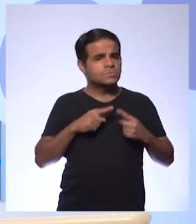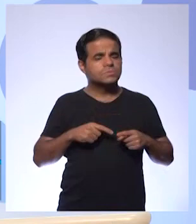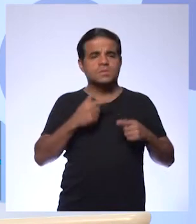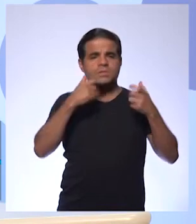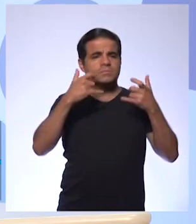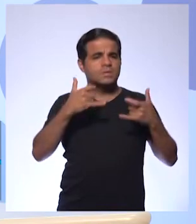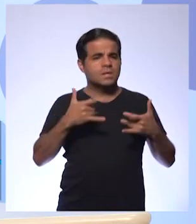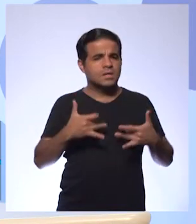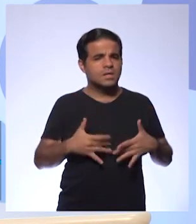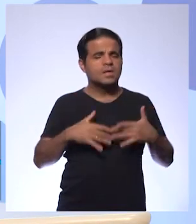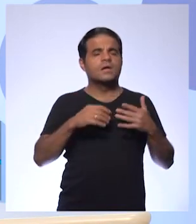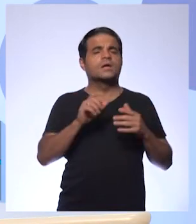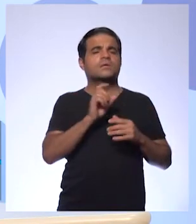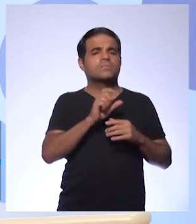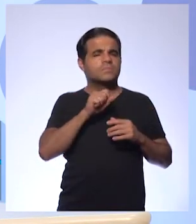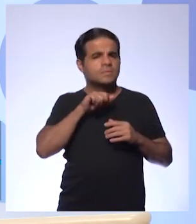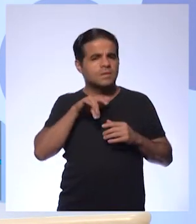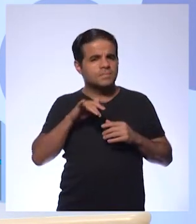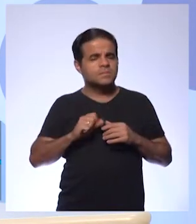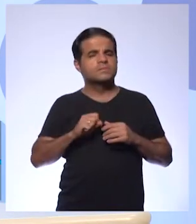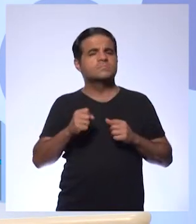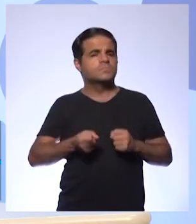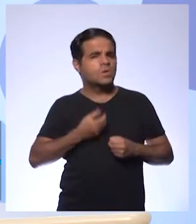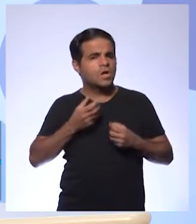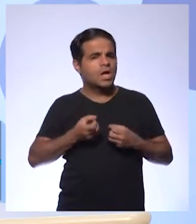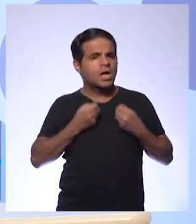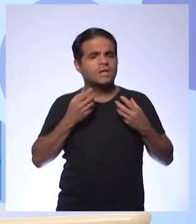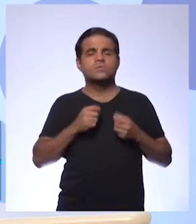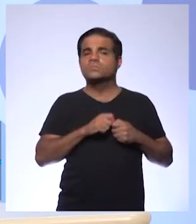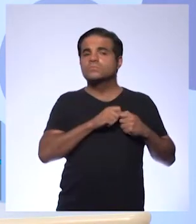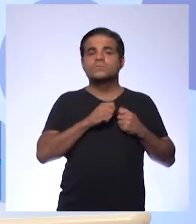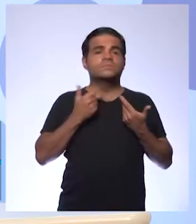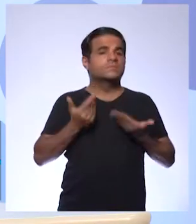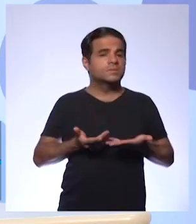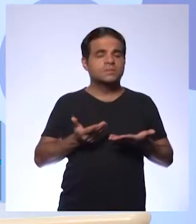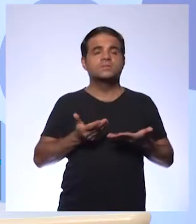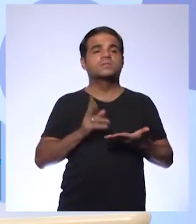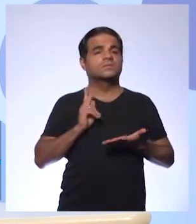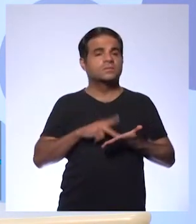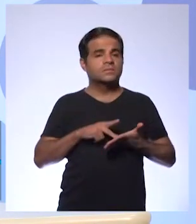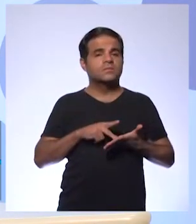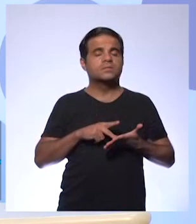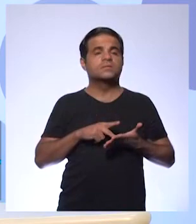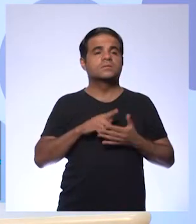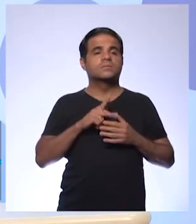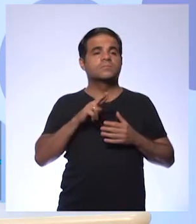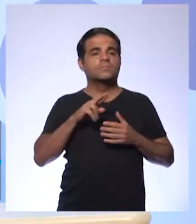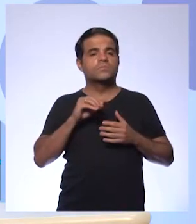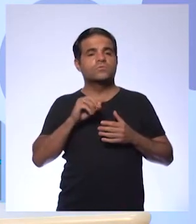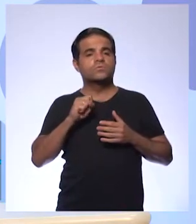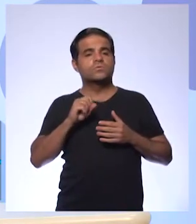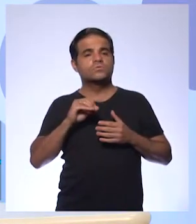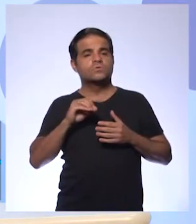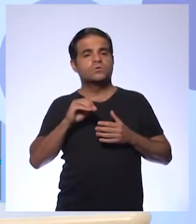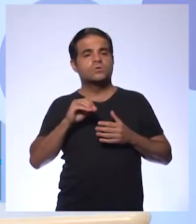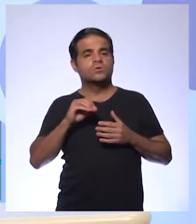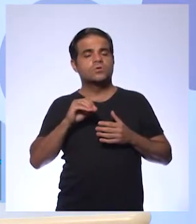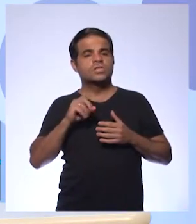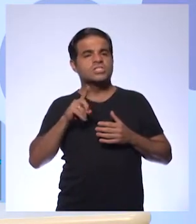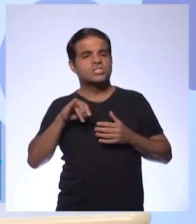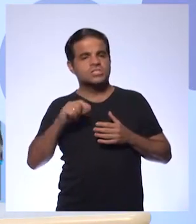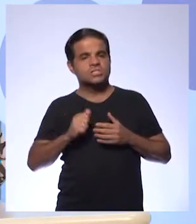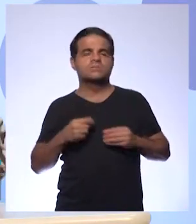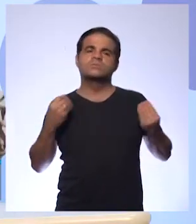das sílabas, né? Poéticas. Isso, de como vai ser realizada aí, na verdade, a prosódia, né? Quando você coloca